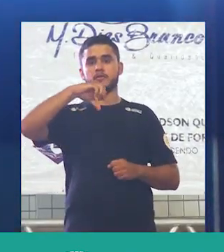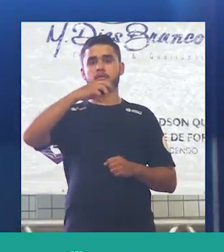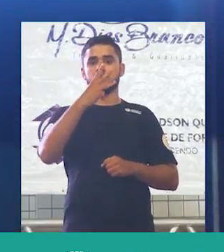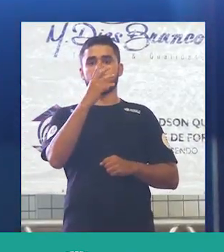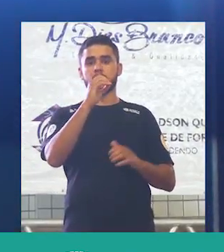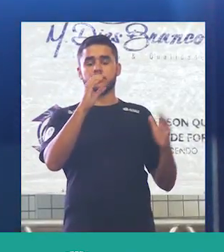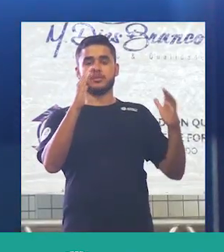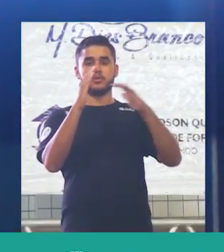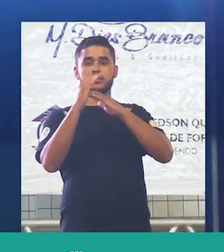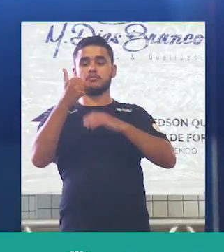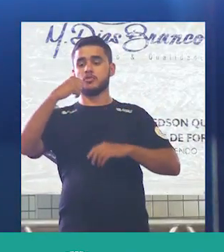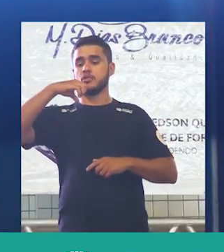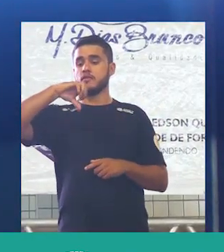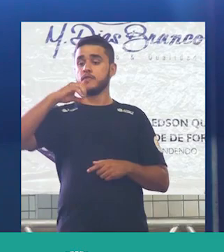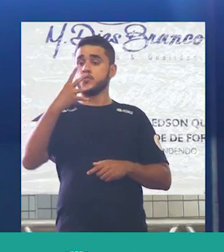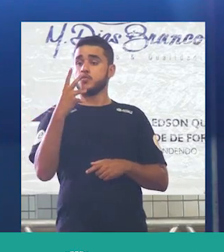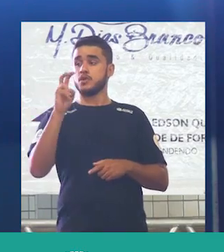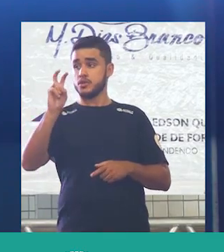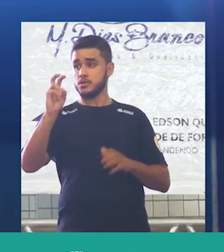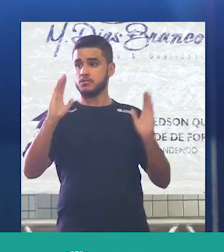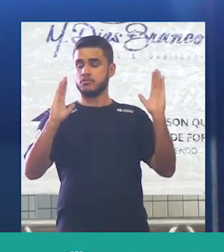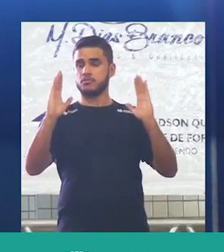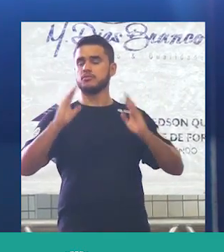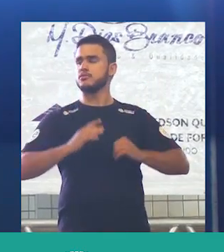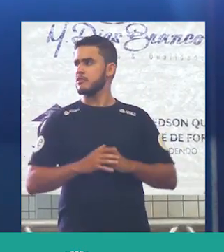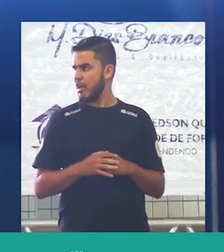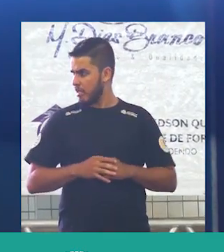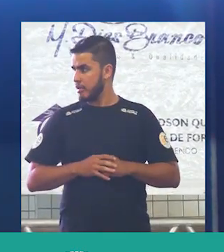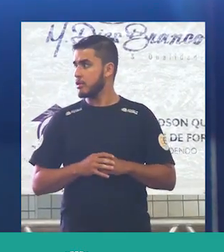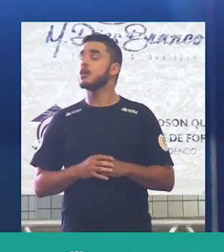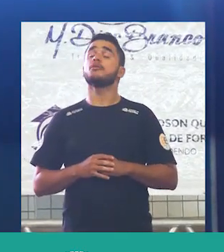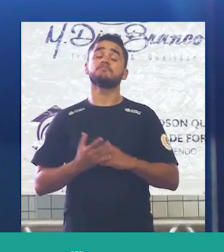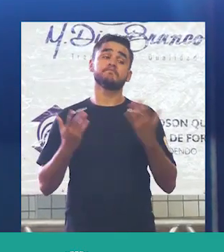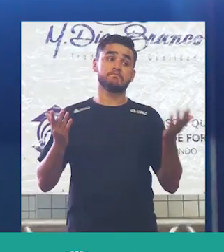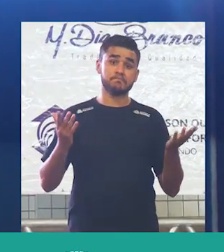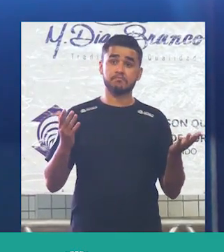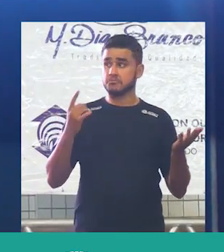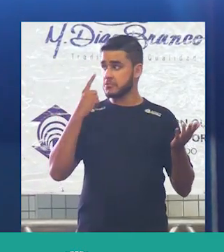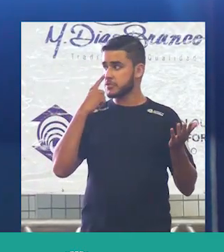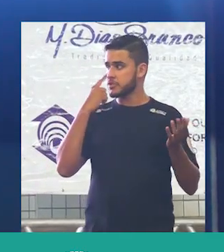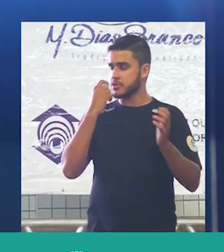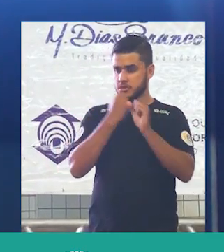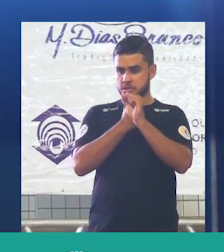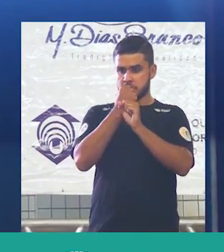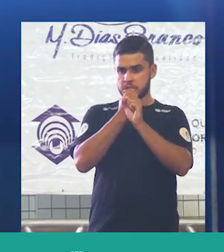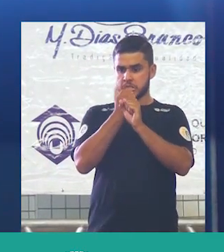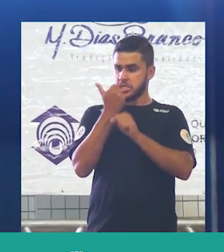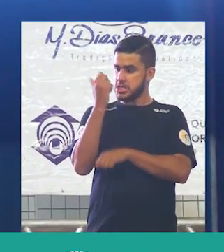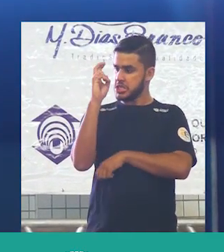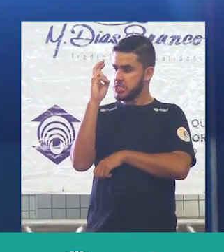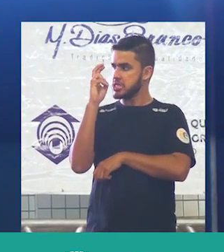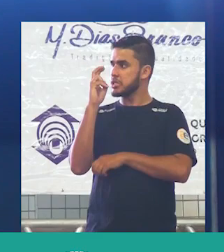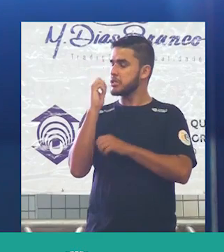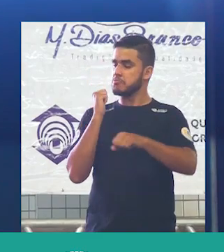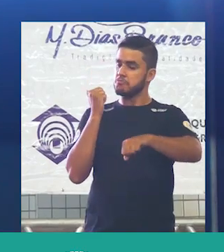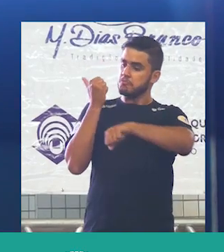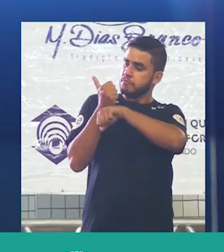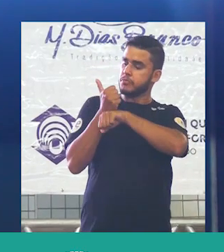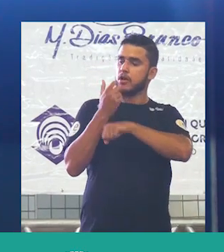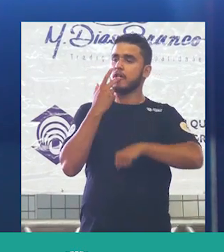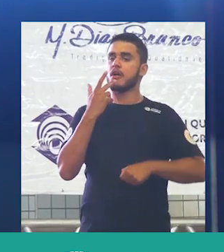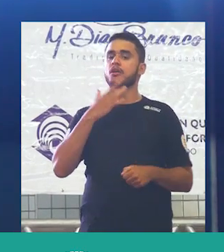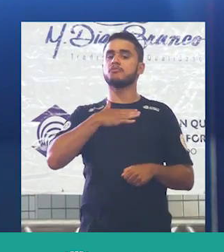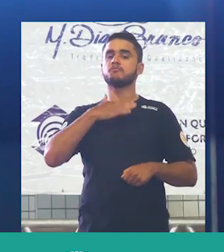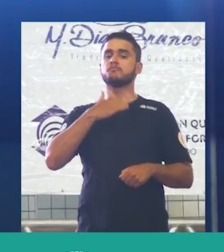até 1945. Como é que pode, né, Ciliano? Ele ficou 15 anos no poder, porque ele tinha